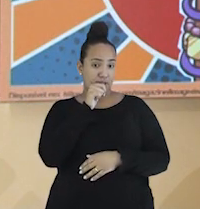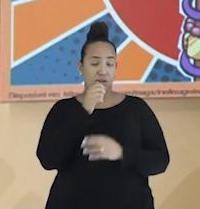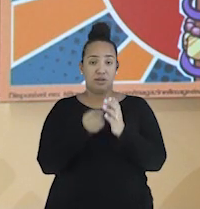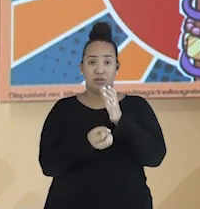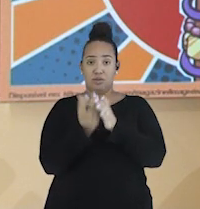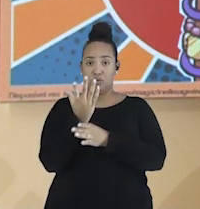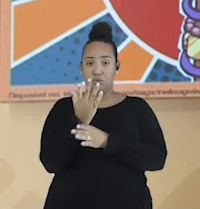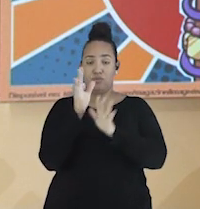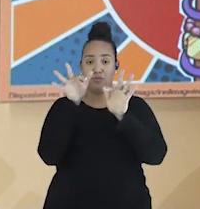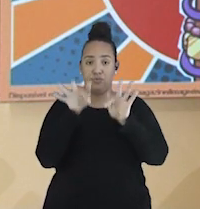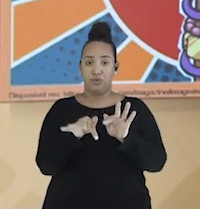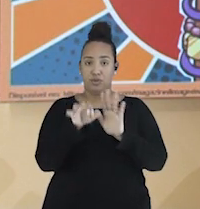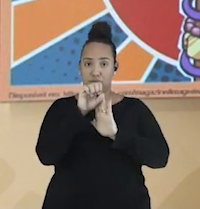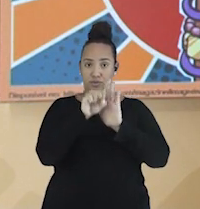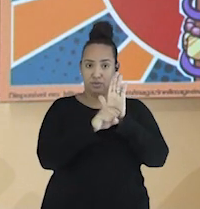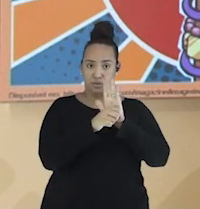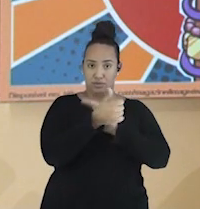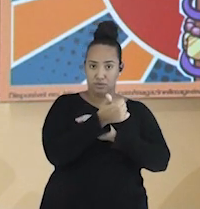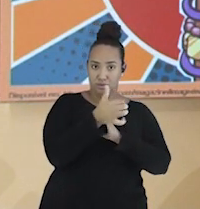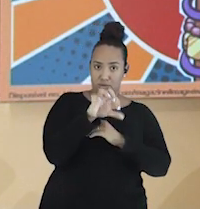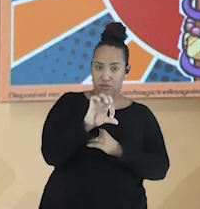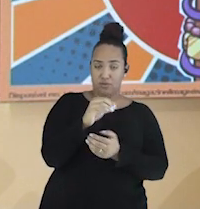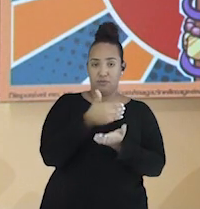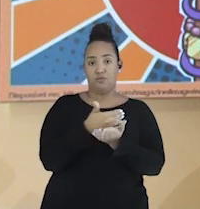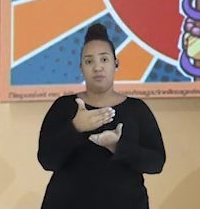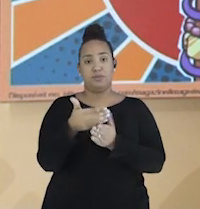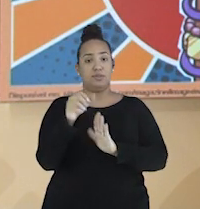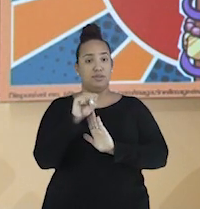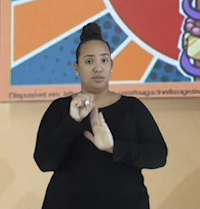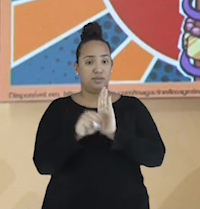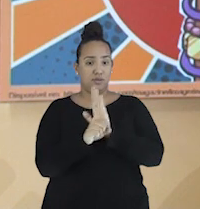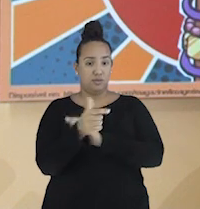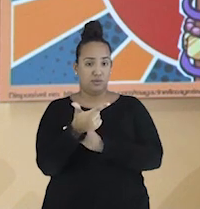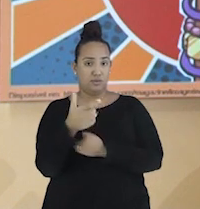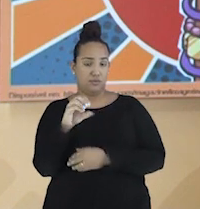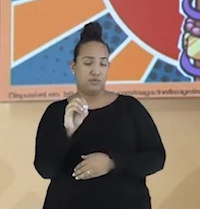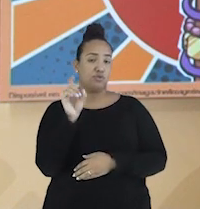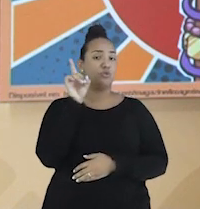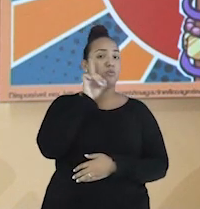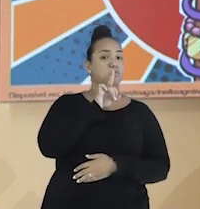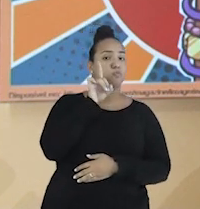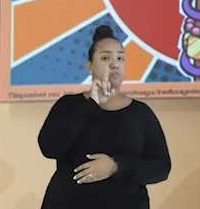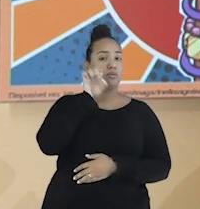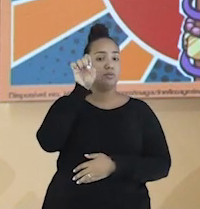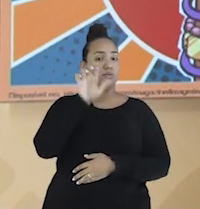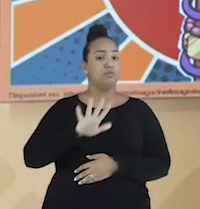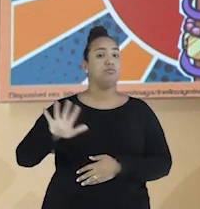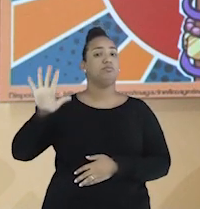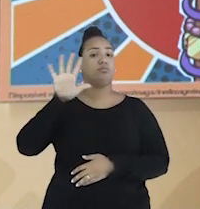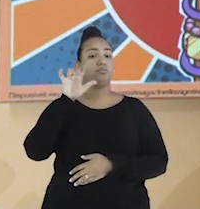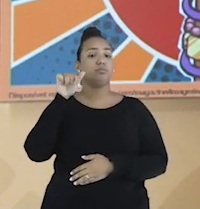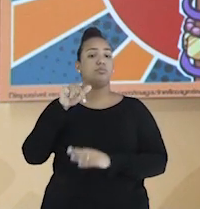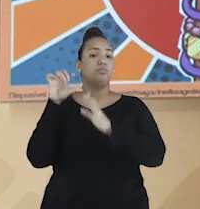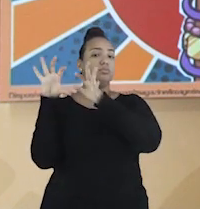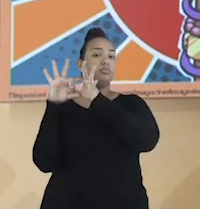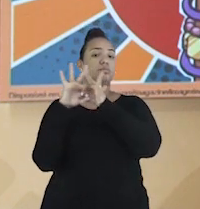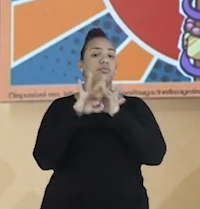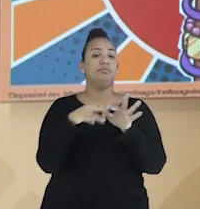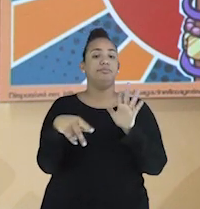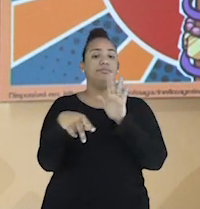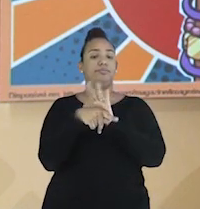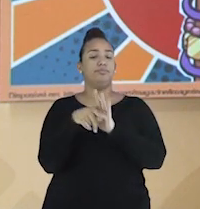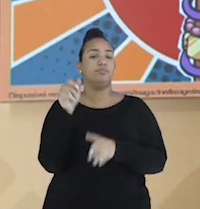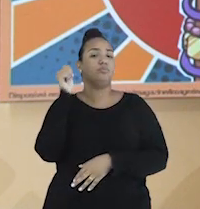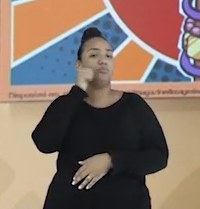do século XIX e o início do século XX, nos Estados Unidos e na Europa, no contexto das